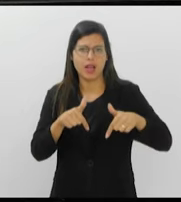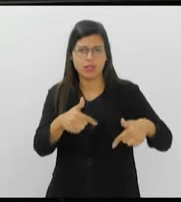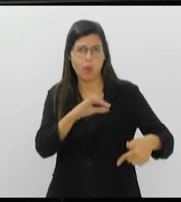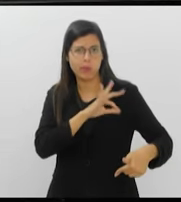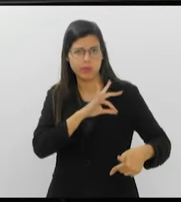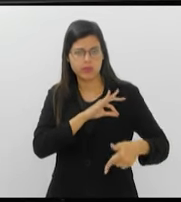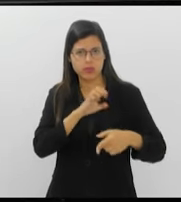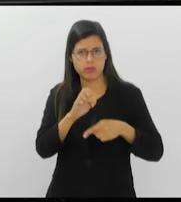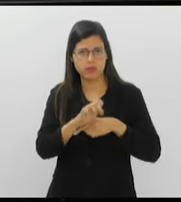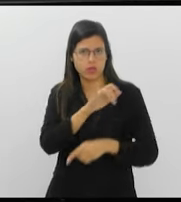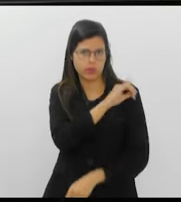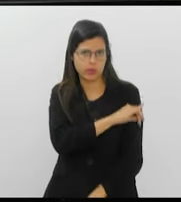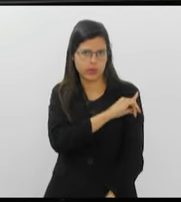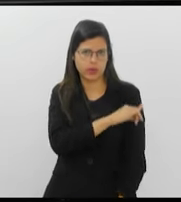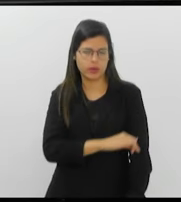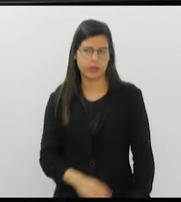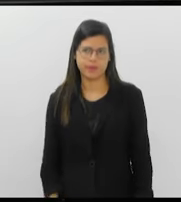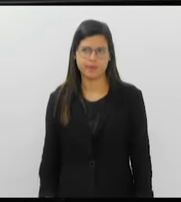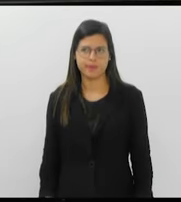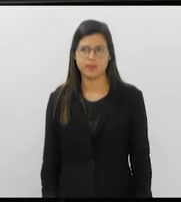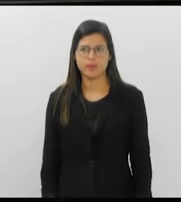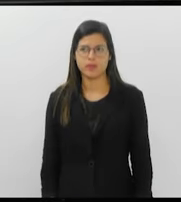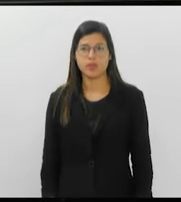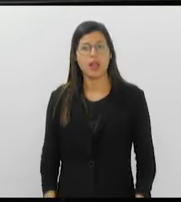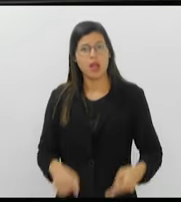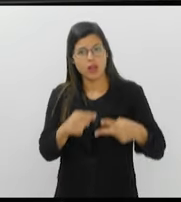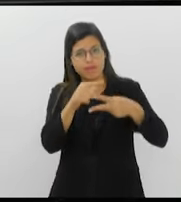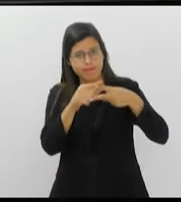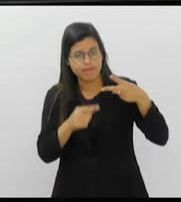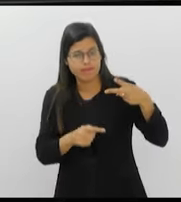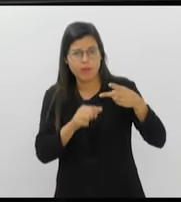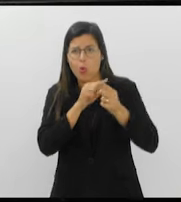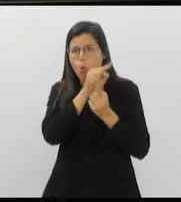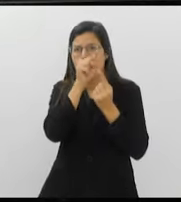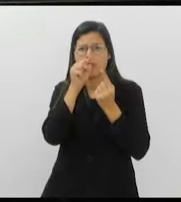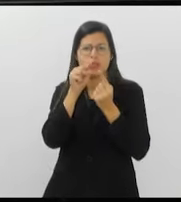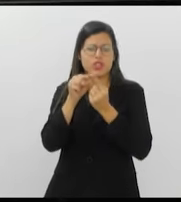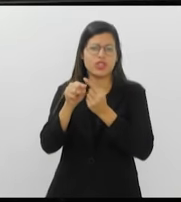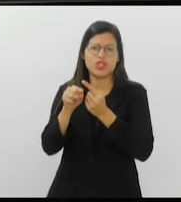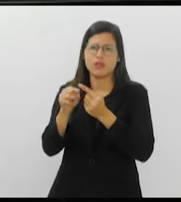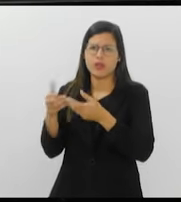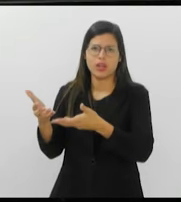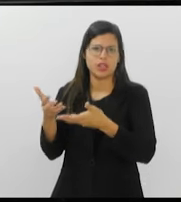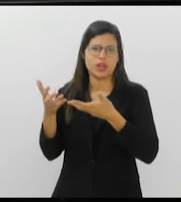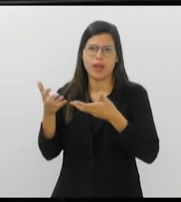estado do Rio de Janeiro. É isso o que eles querem.